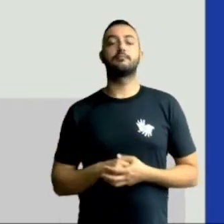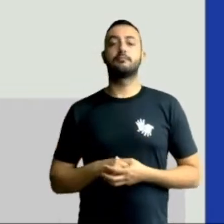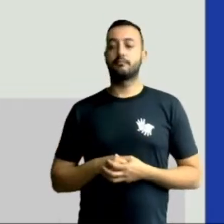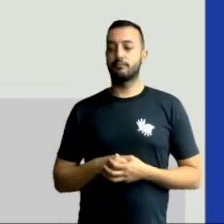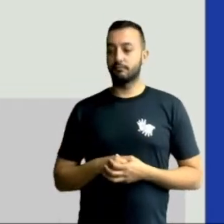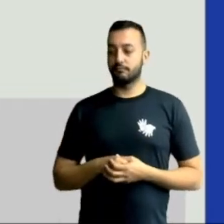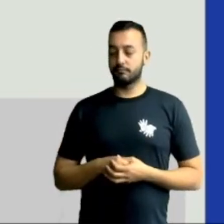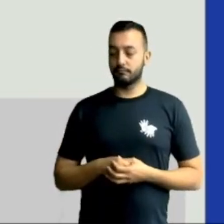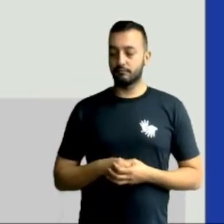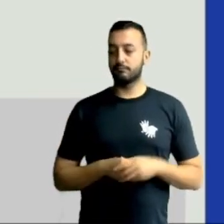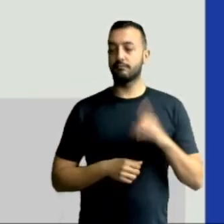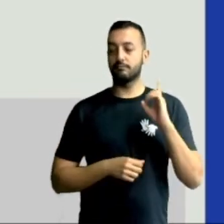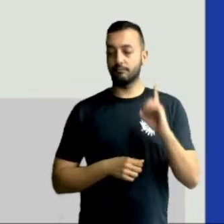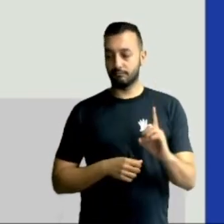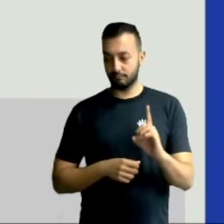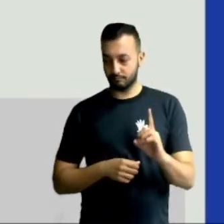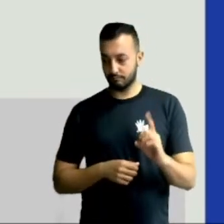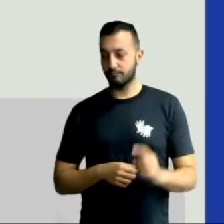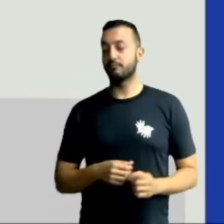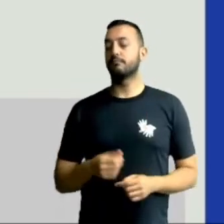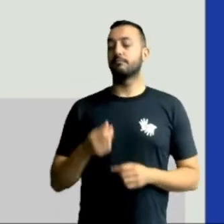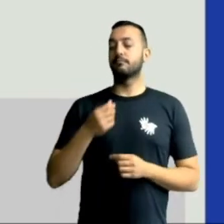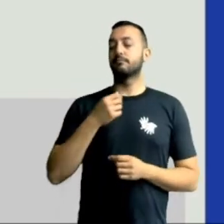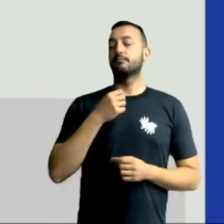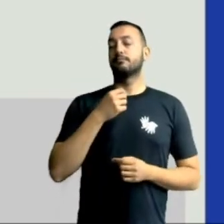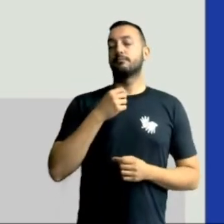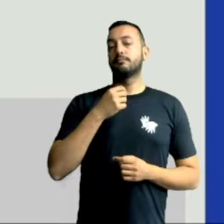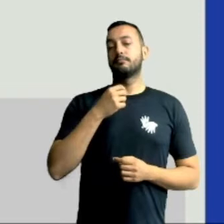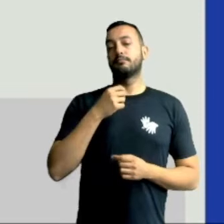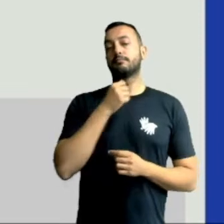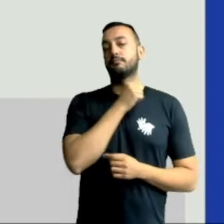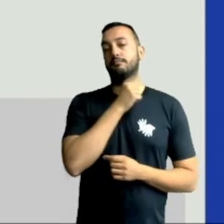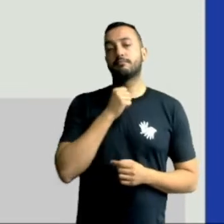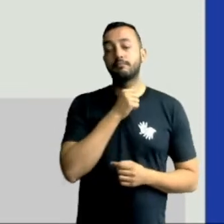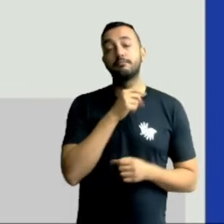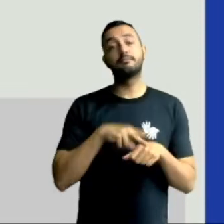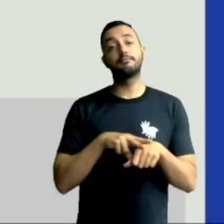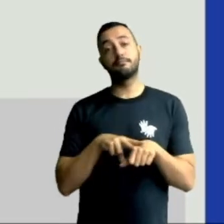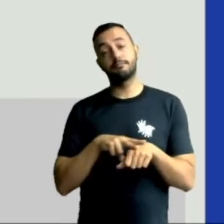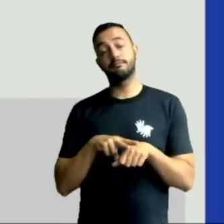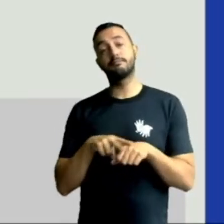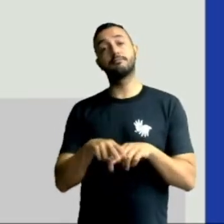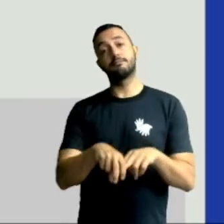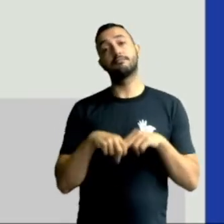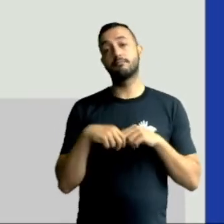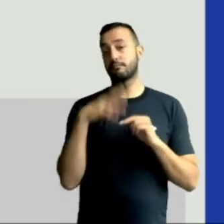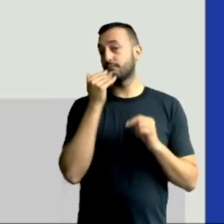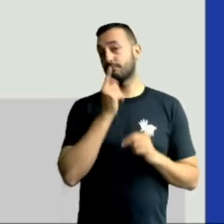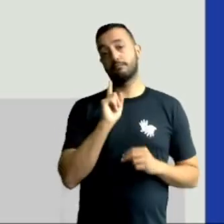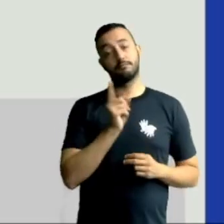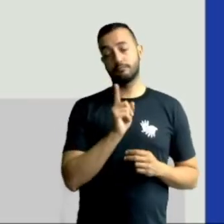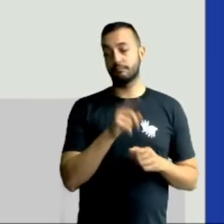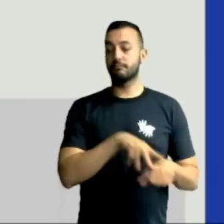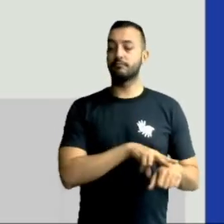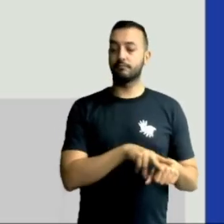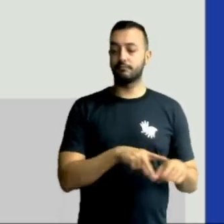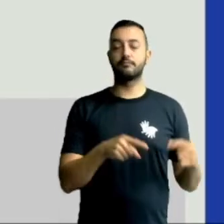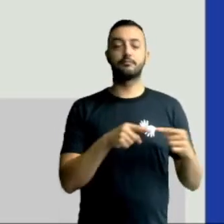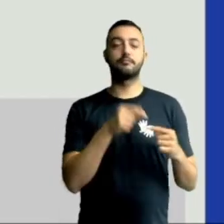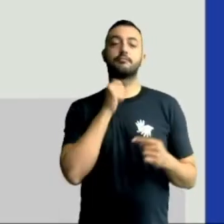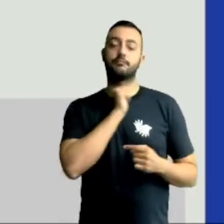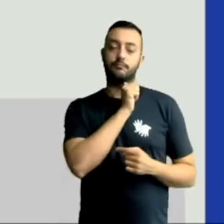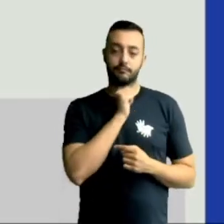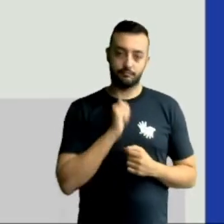aí. Letra D. A goiaba estava verde, por isso não comi. Então, verde relacionando